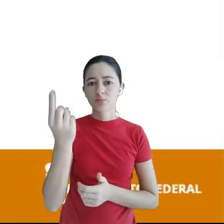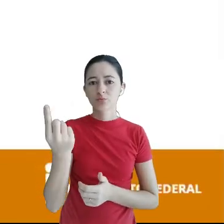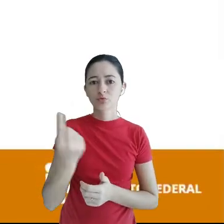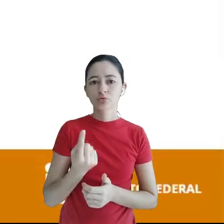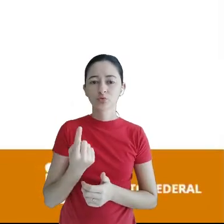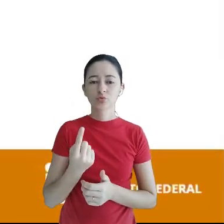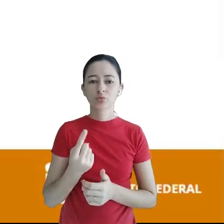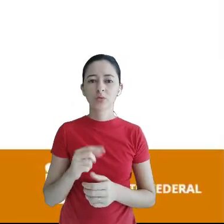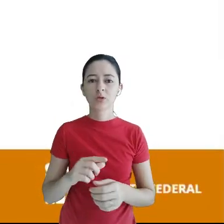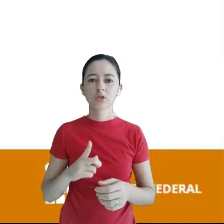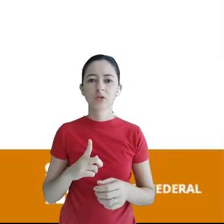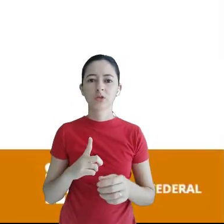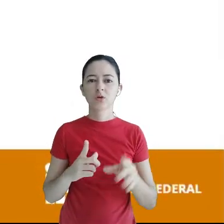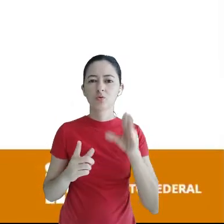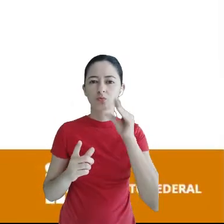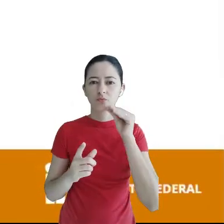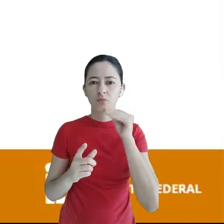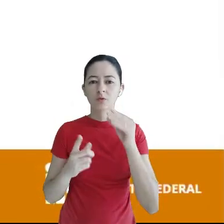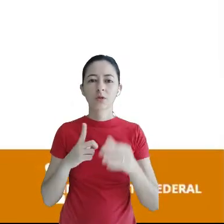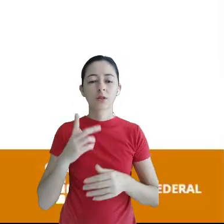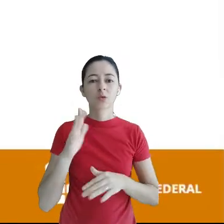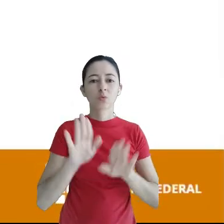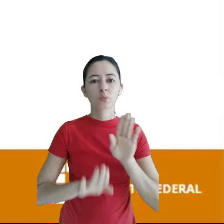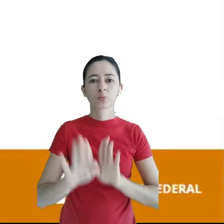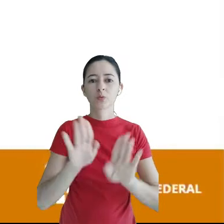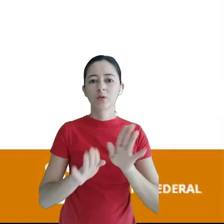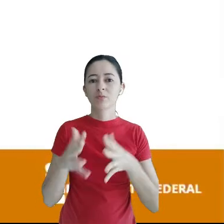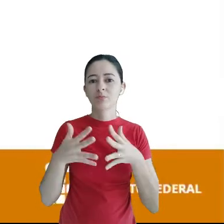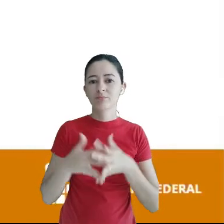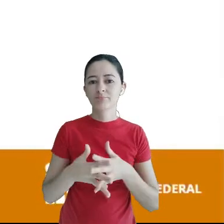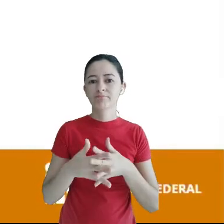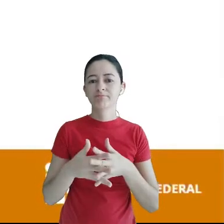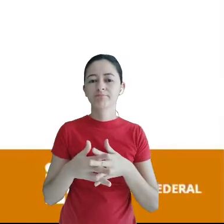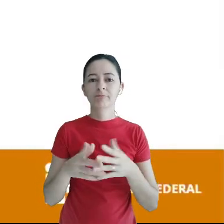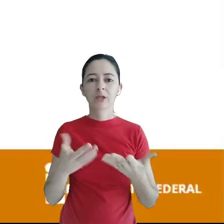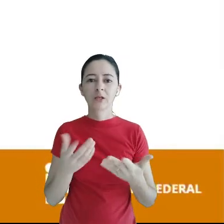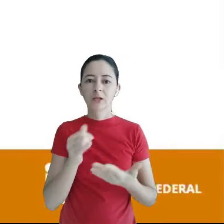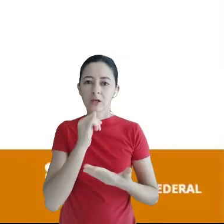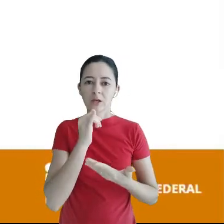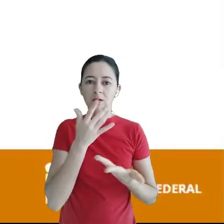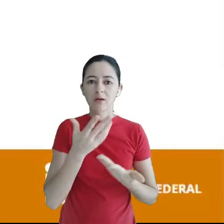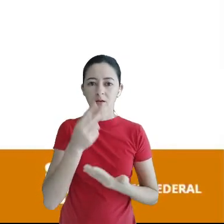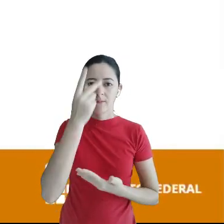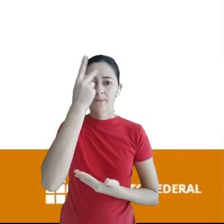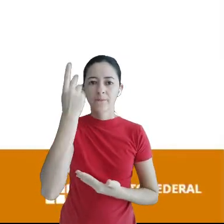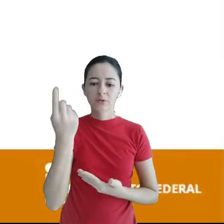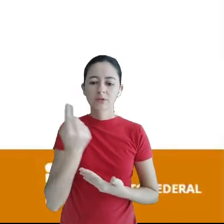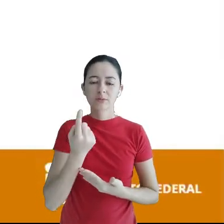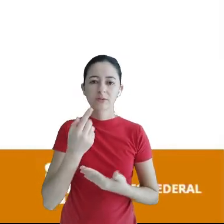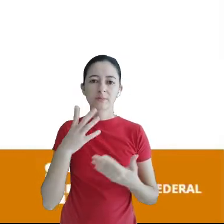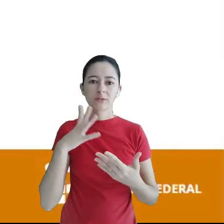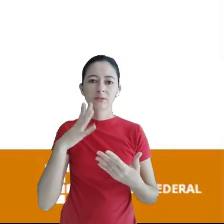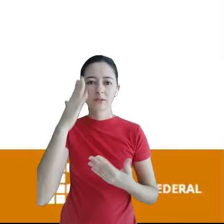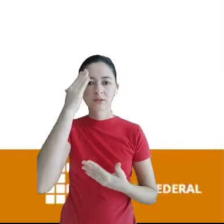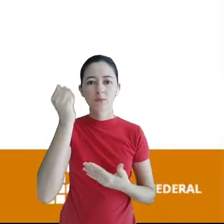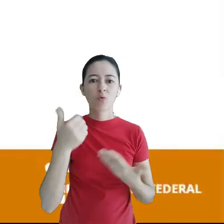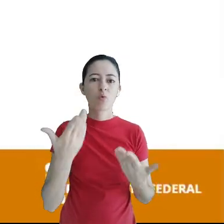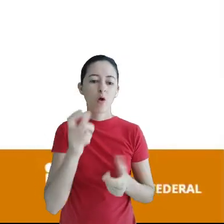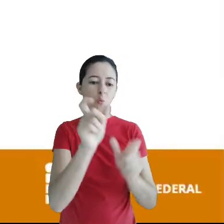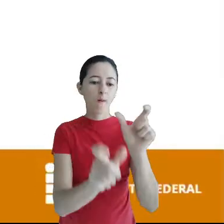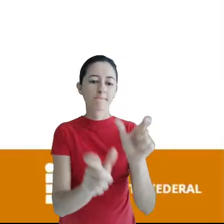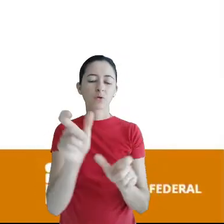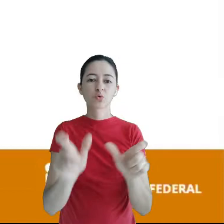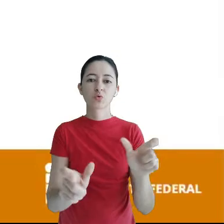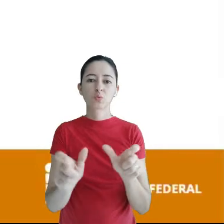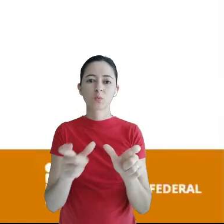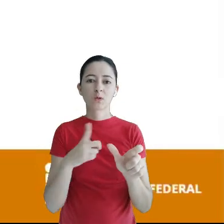funcionário? Cliente. Isso aqui é algo até comum de confundir. Às vezes o cara fala assim... Ah, o cliente precisa de saber qual é o vendedor dele.